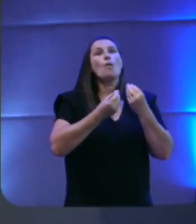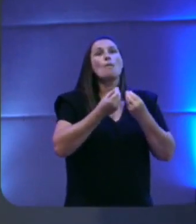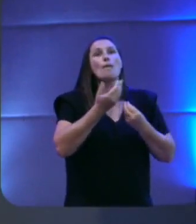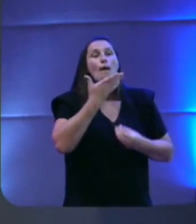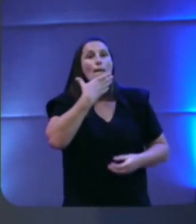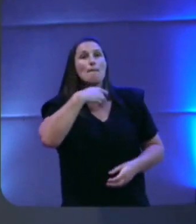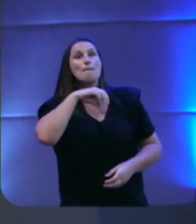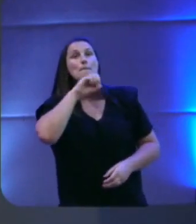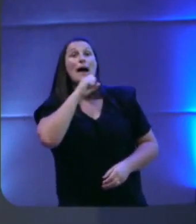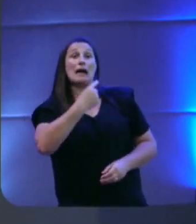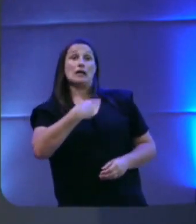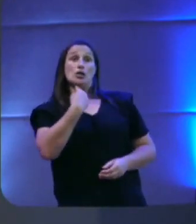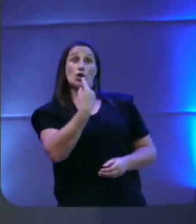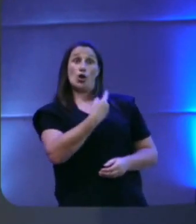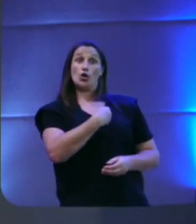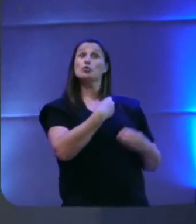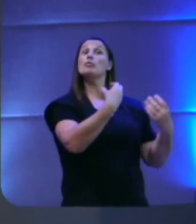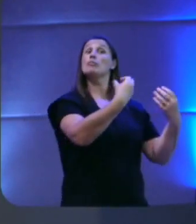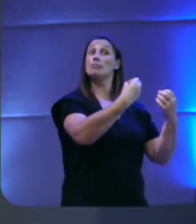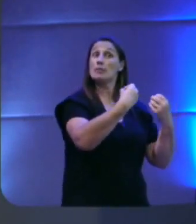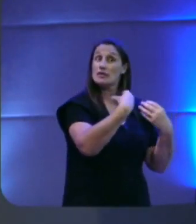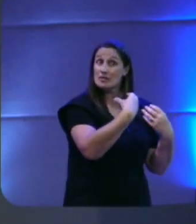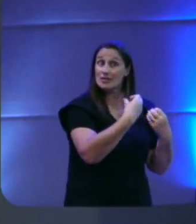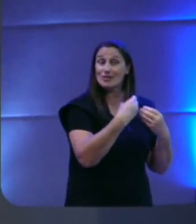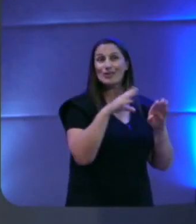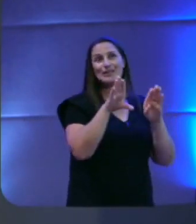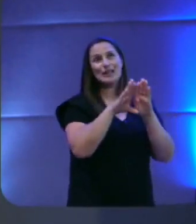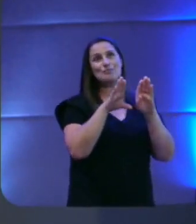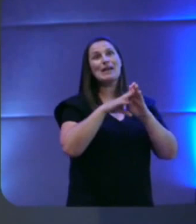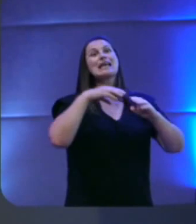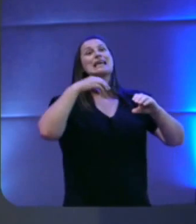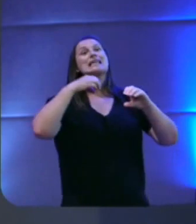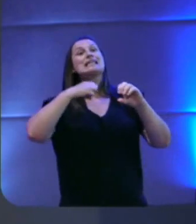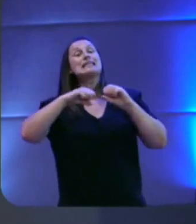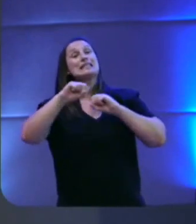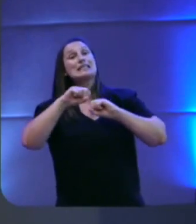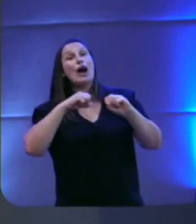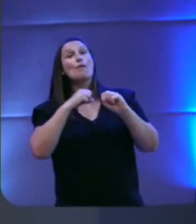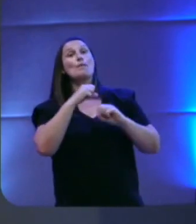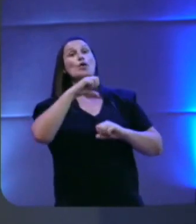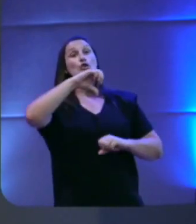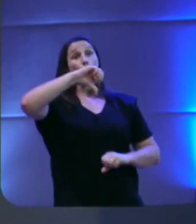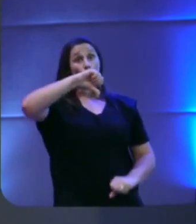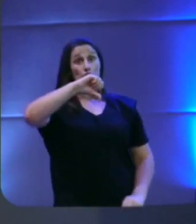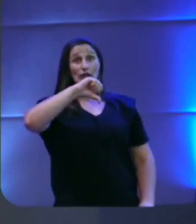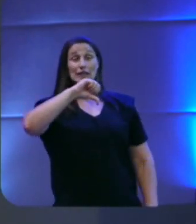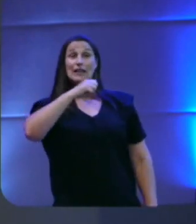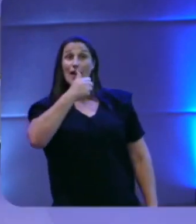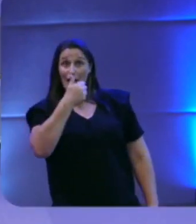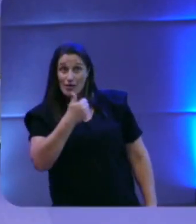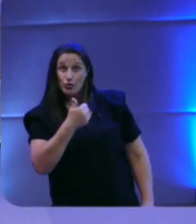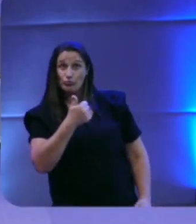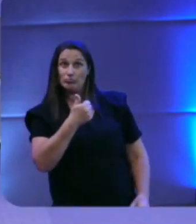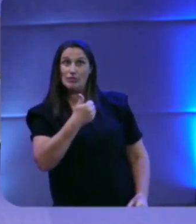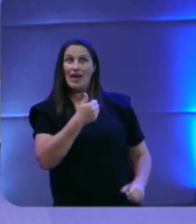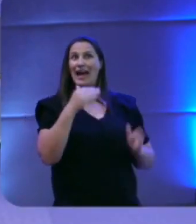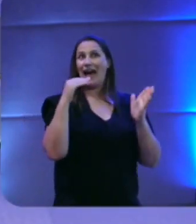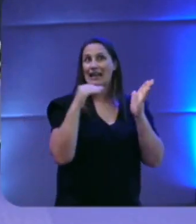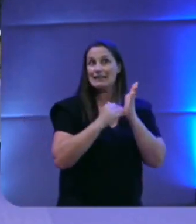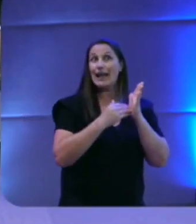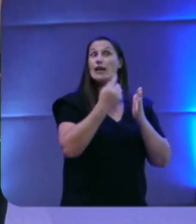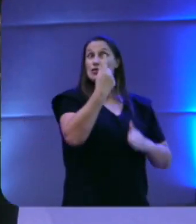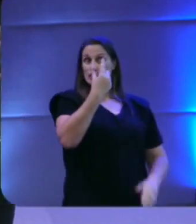salmos. Ela me ensinou o Salmo 23 e ela me ensinou o Salmo 91. Era o que eu sabia da Bíblia até os meus 16 anos. E